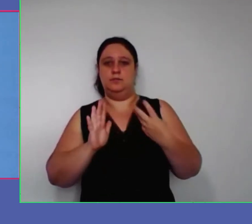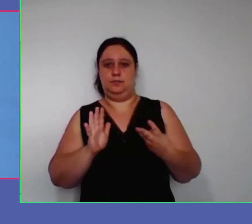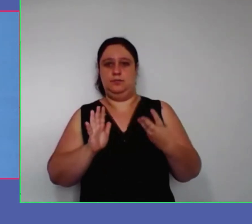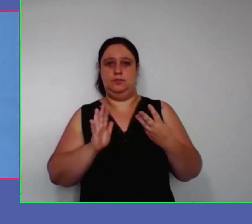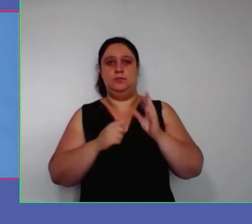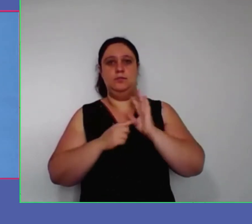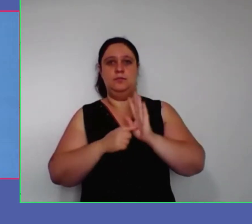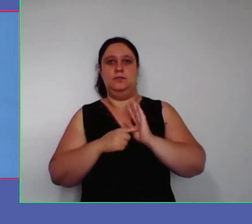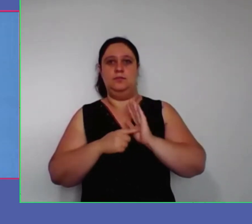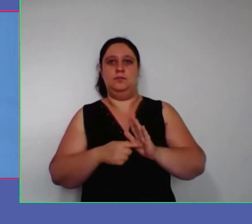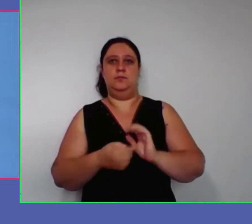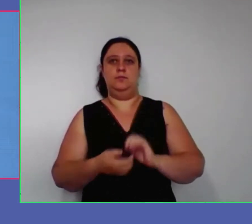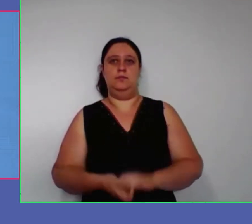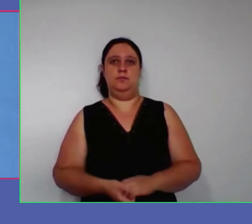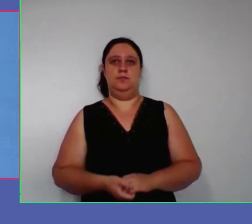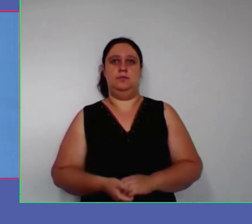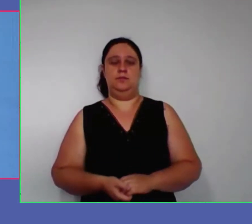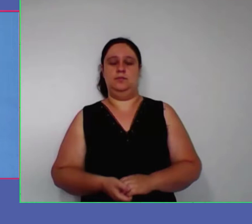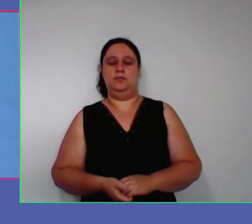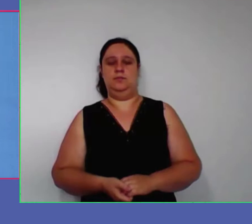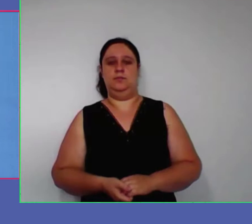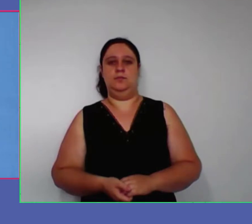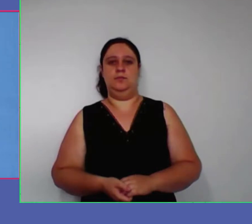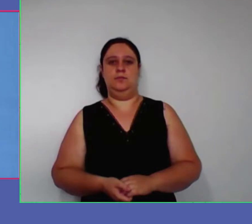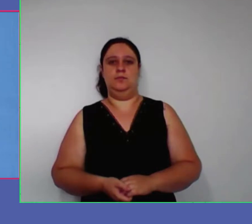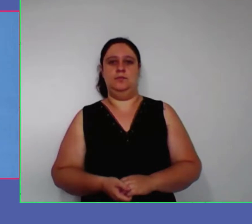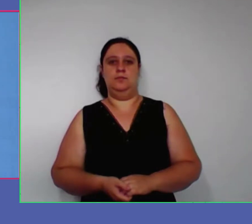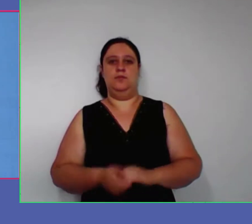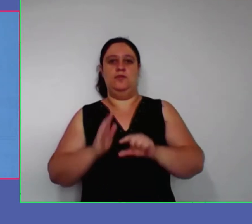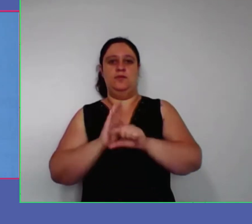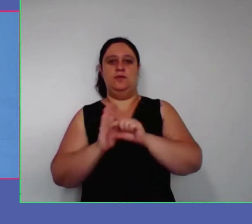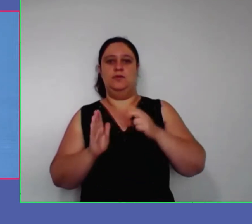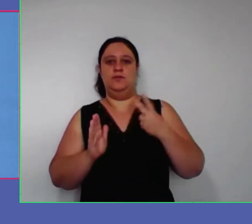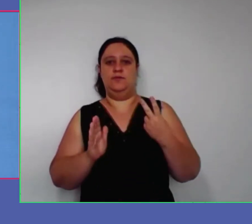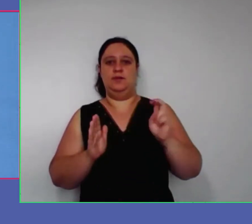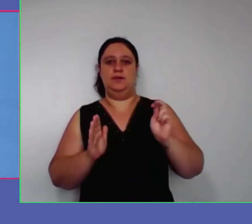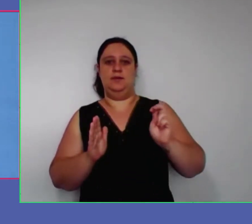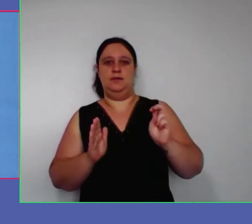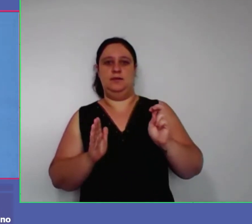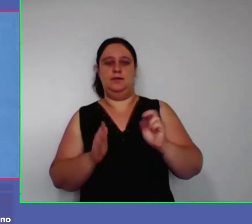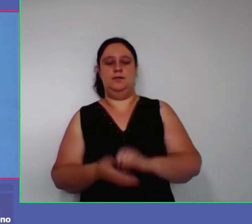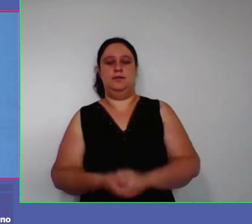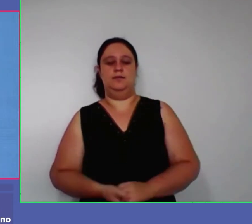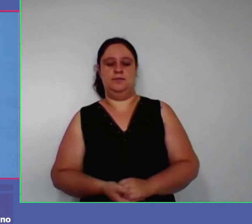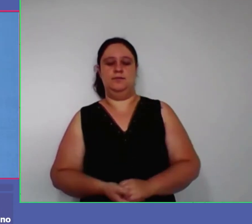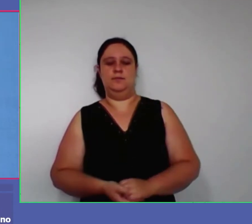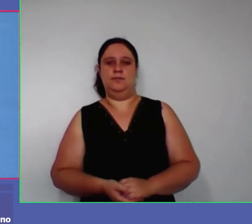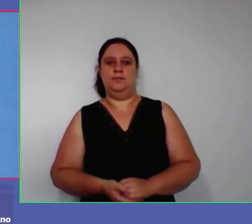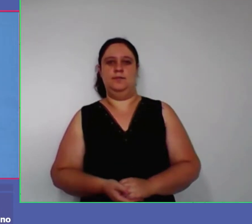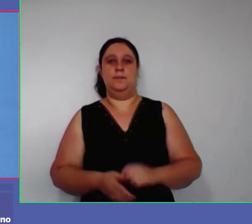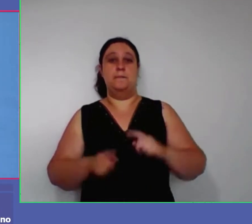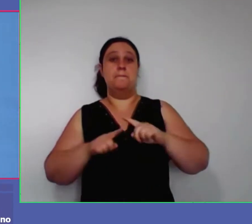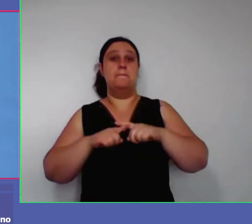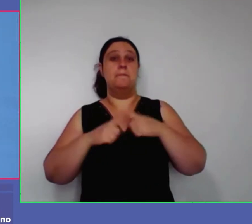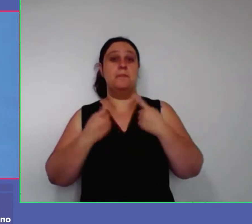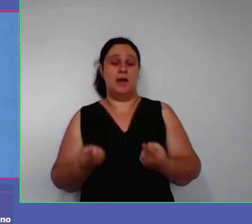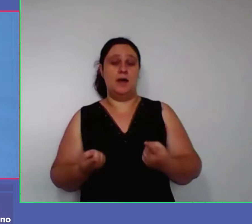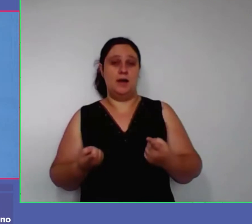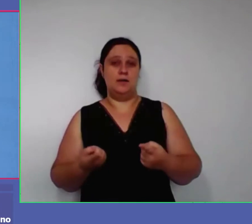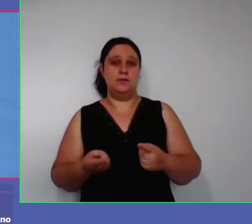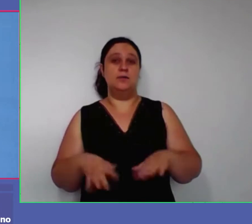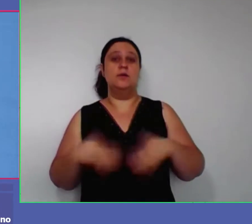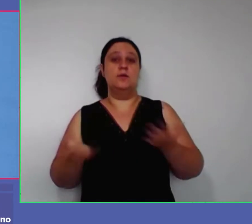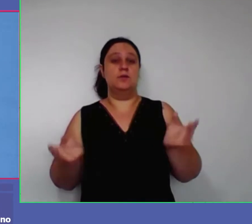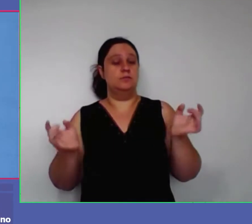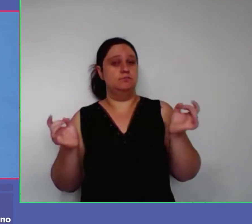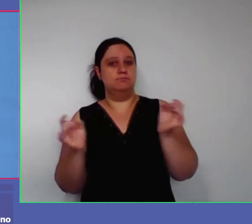Atos 13, versículo 25, que diz assim: mas, ao completar João